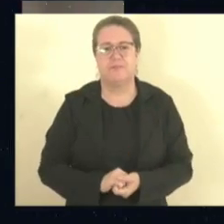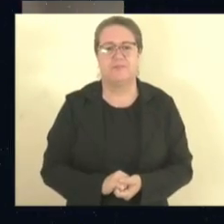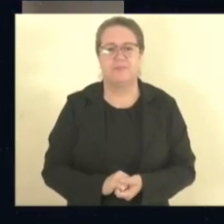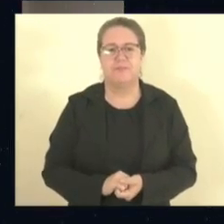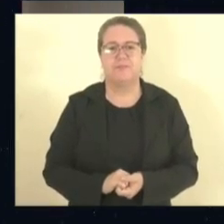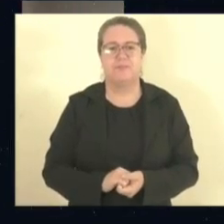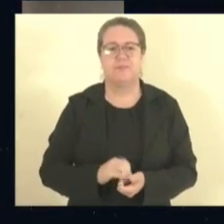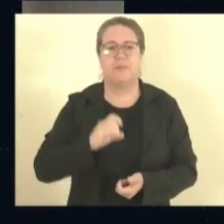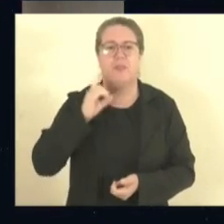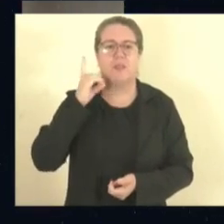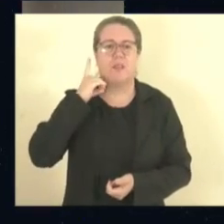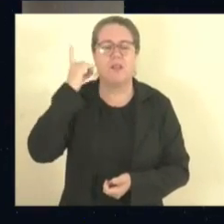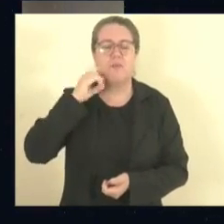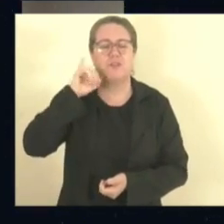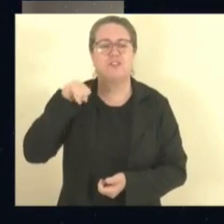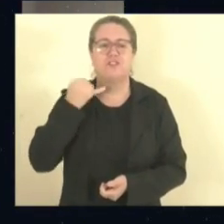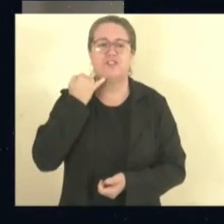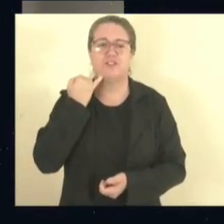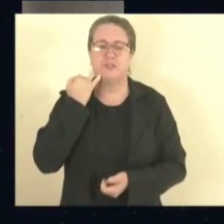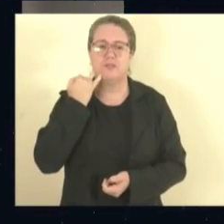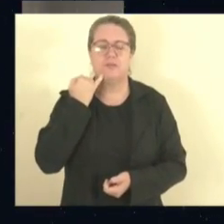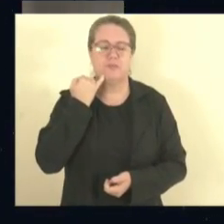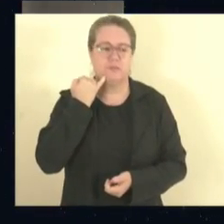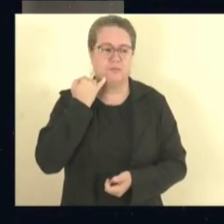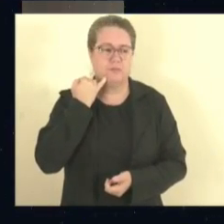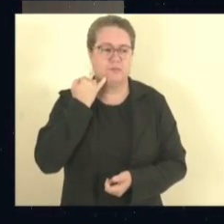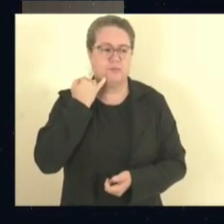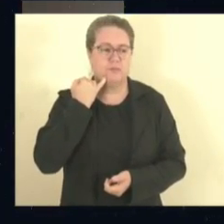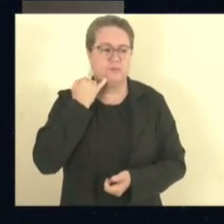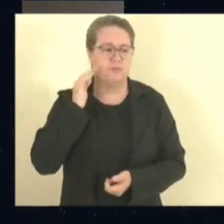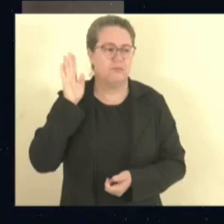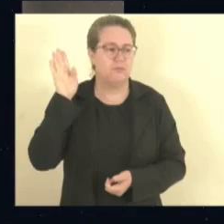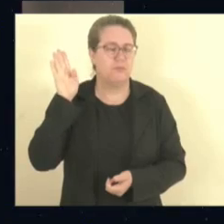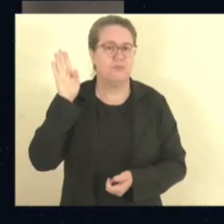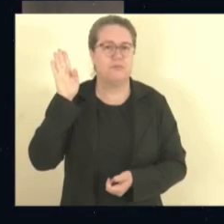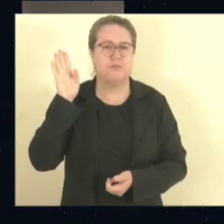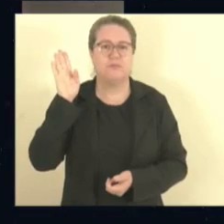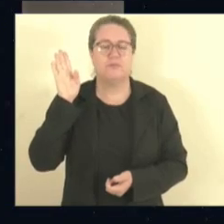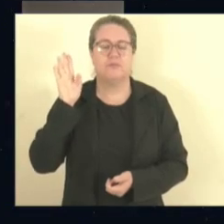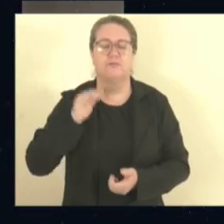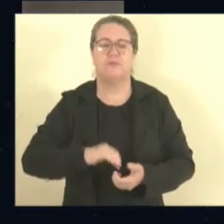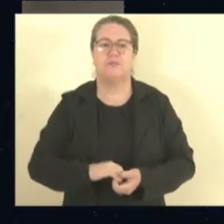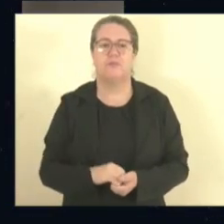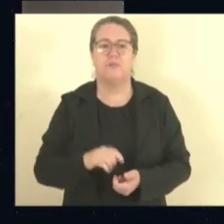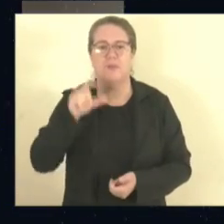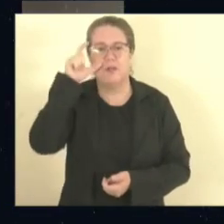Voltou. Deputada Janete, eu vou partir. Voltou, vou deputado Mazinho. Discussões.